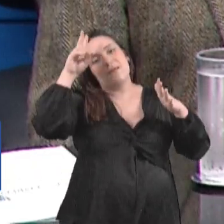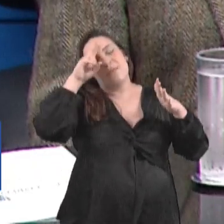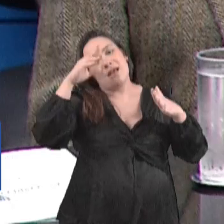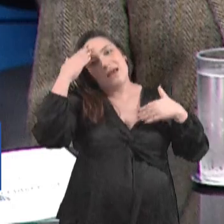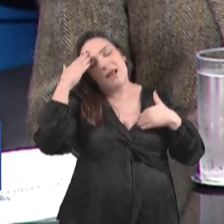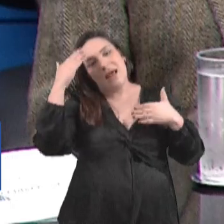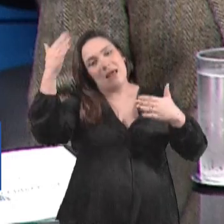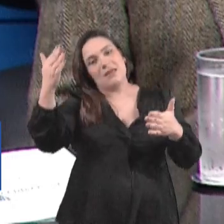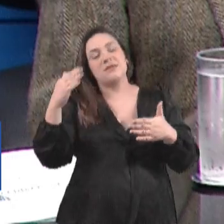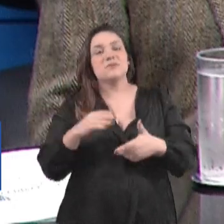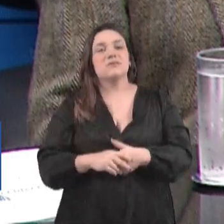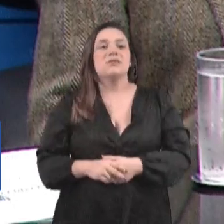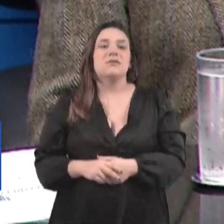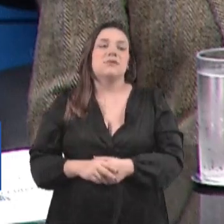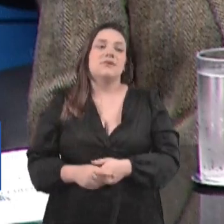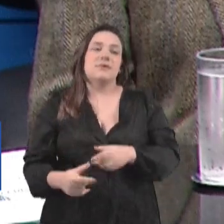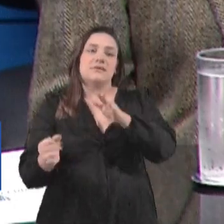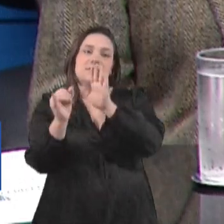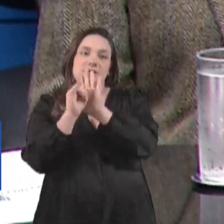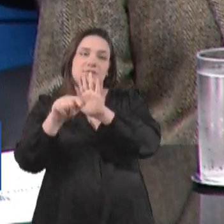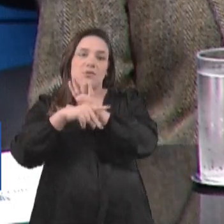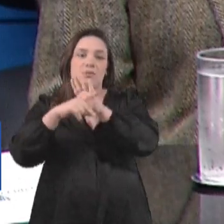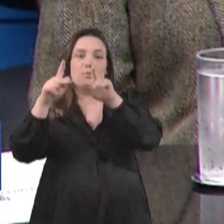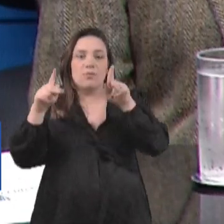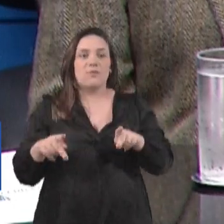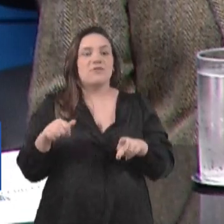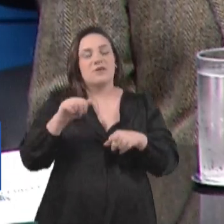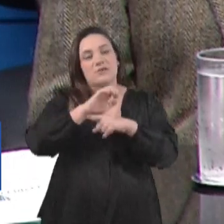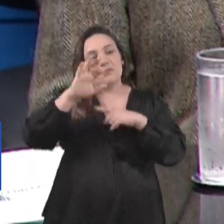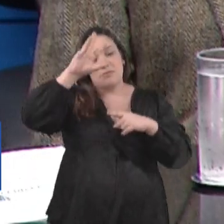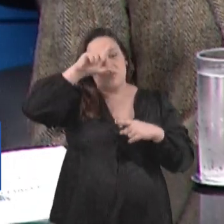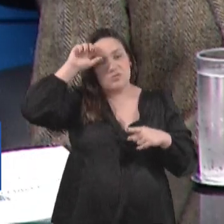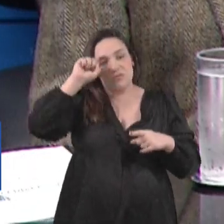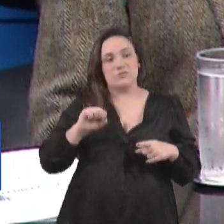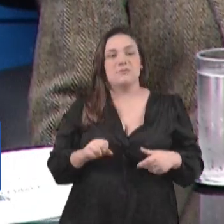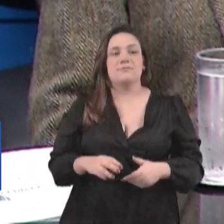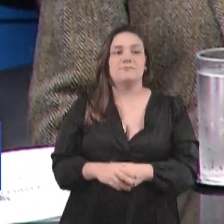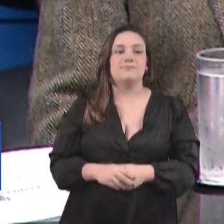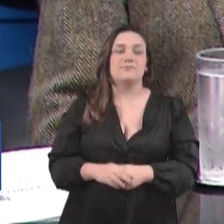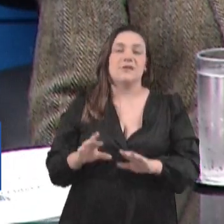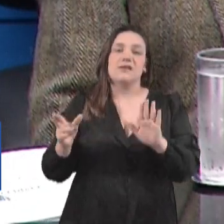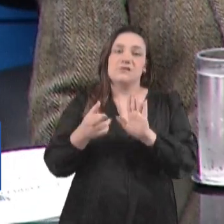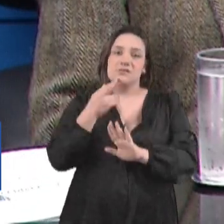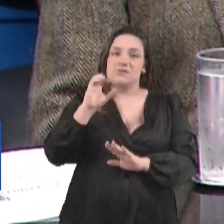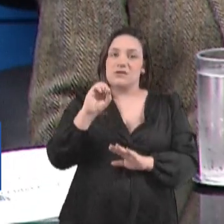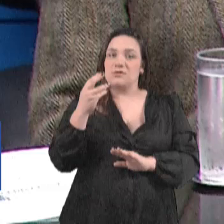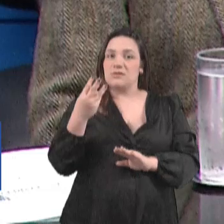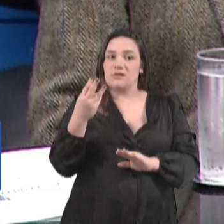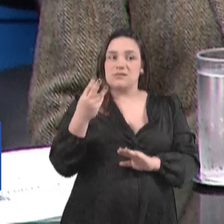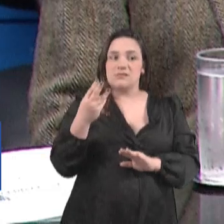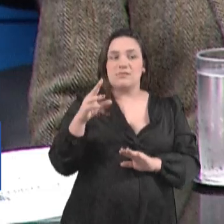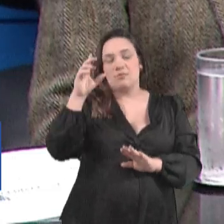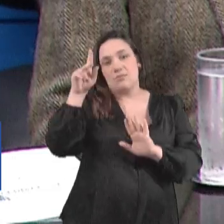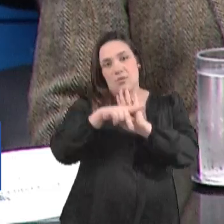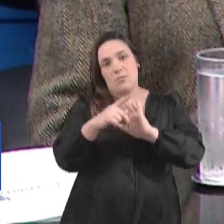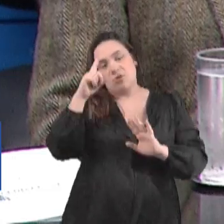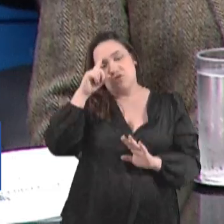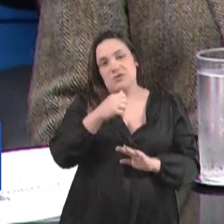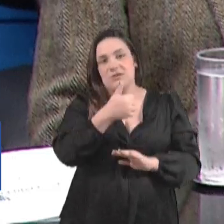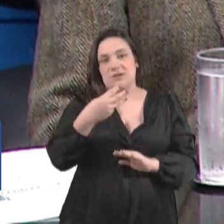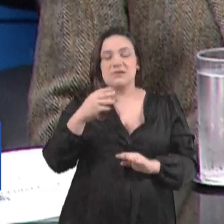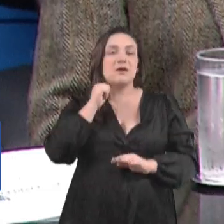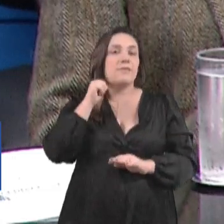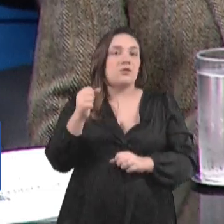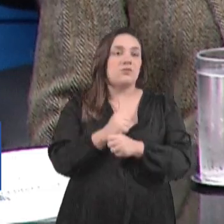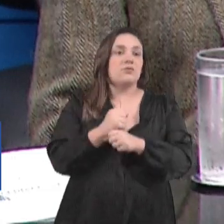da gratidão e da identidade sul-mato-grossense. A resolução número 03, de 13 de abril de